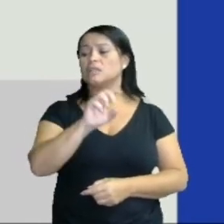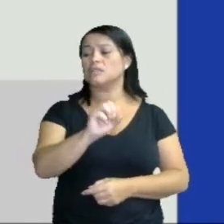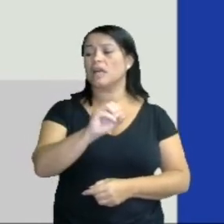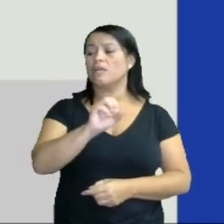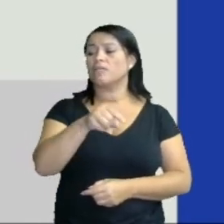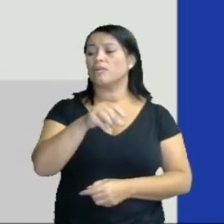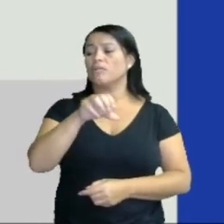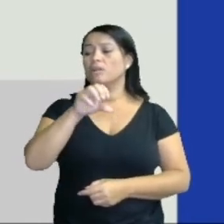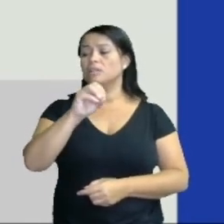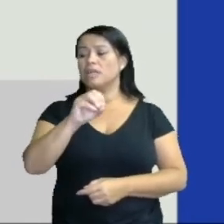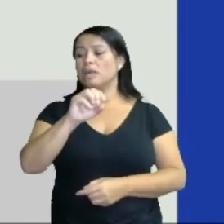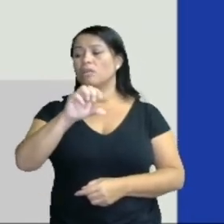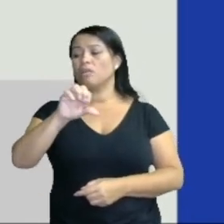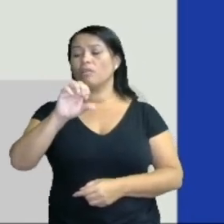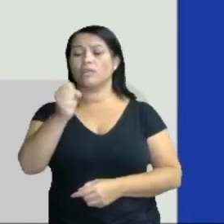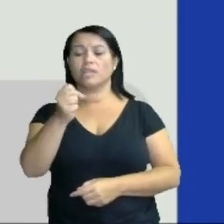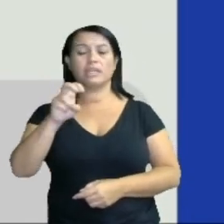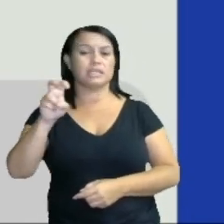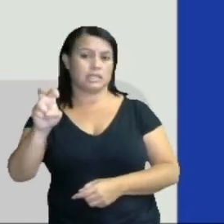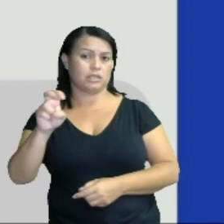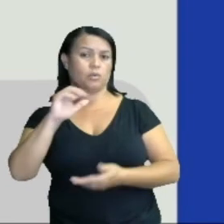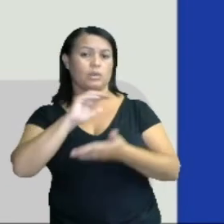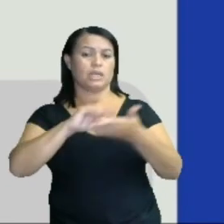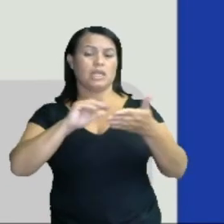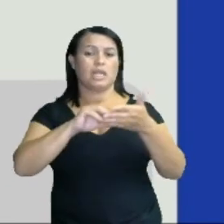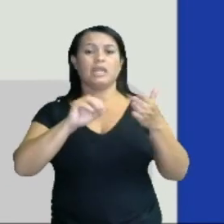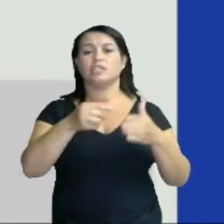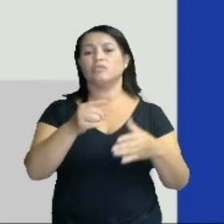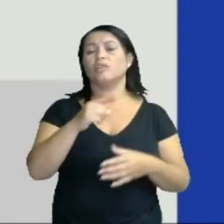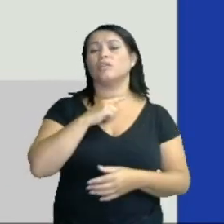0,0985, ó, eliminando as vírgulas, eu tenho quem?